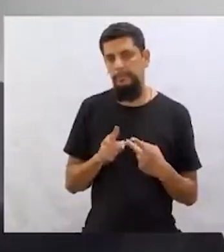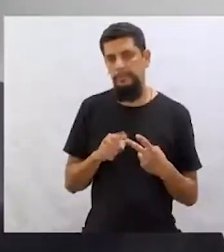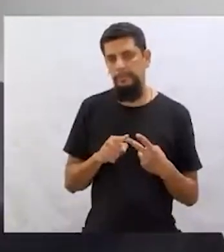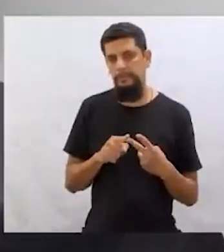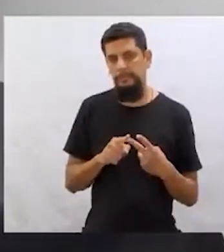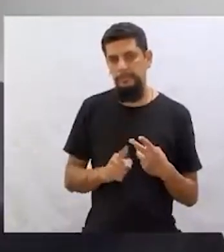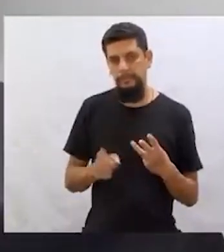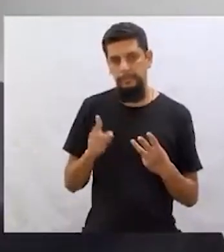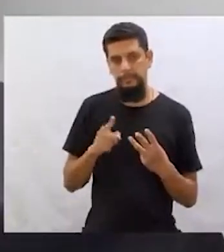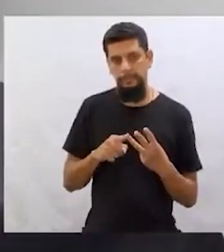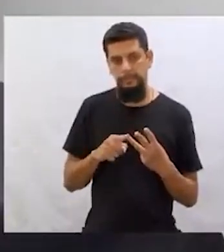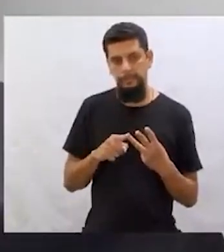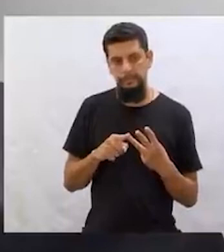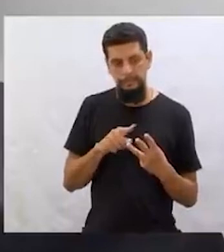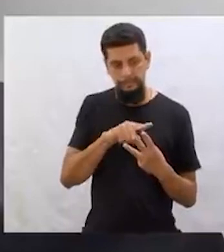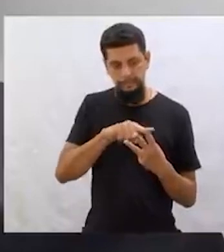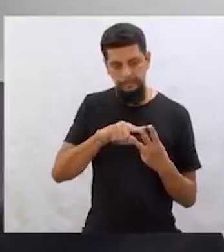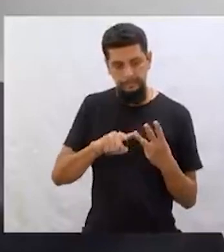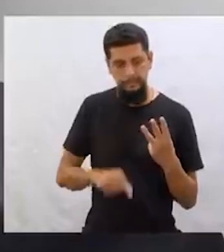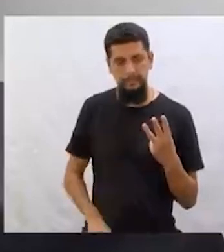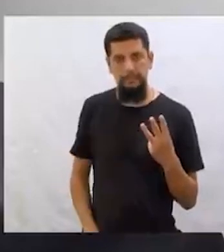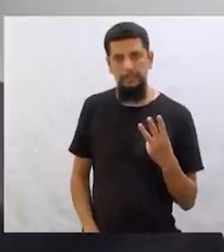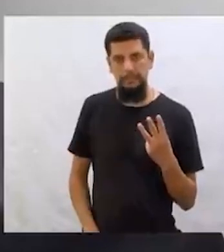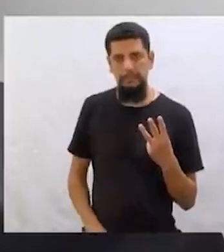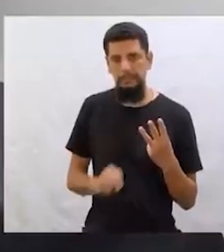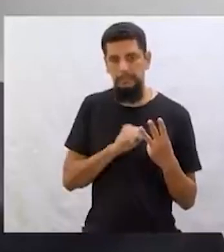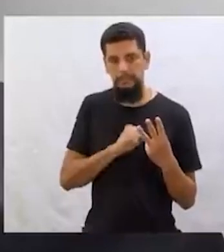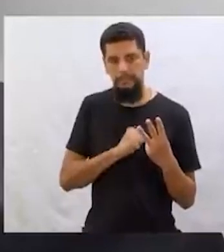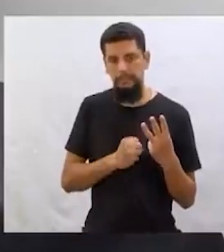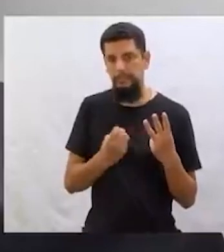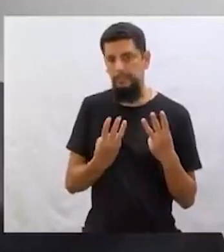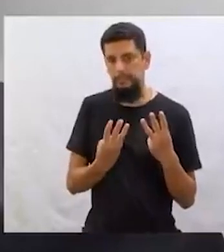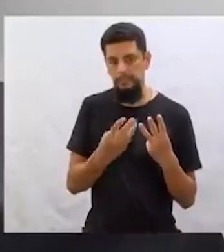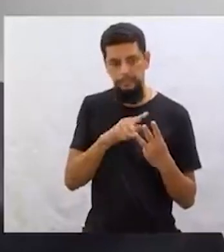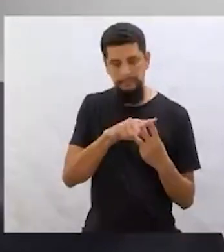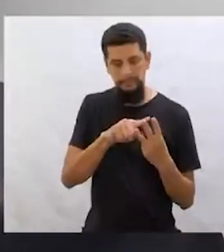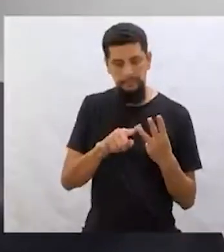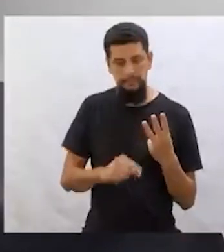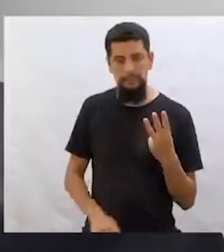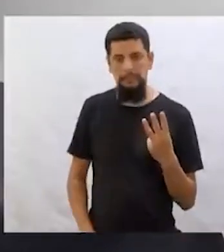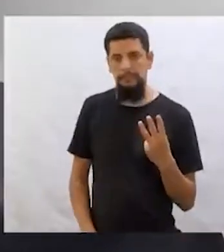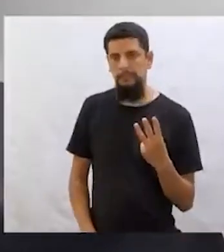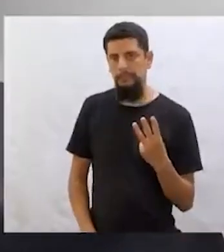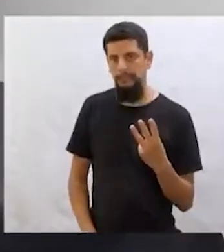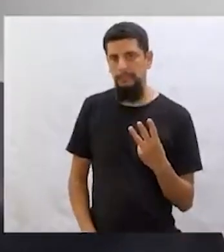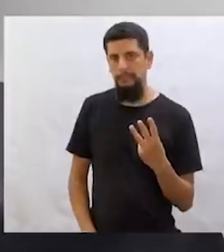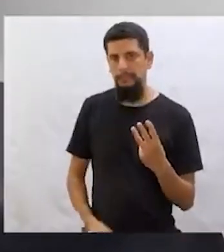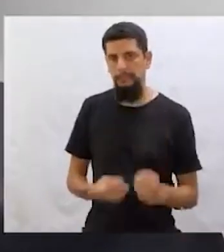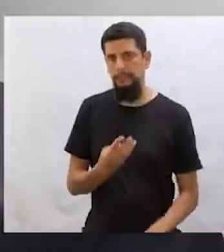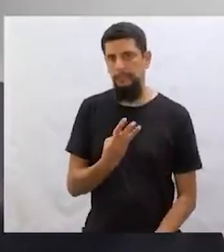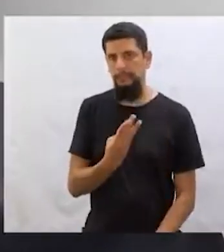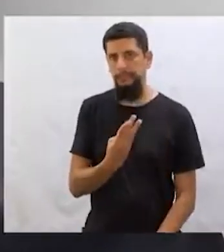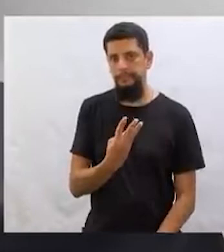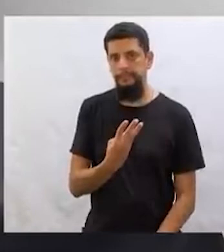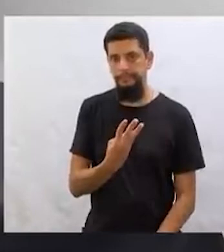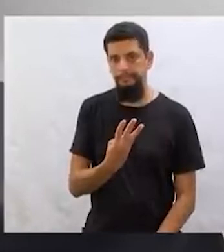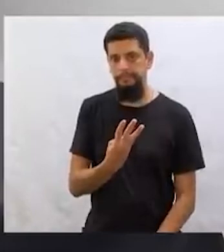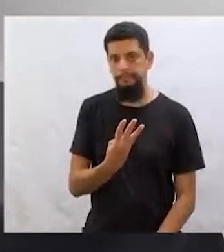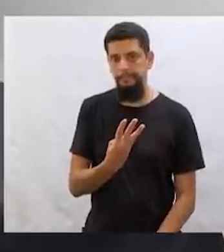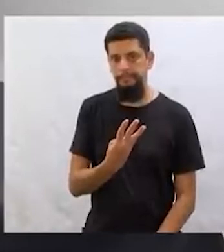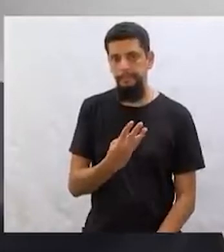Um, dois, três. Este é o número 3. Então, essa mãozinha representa o número